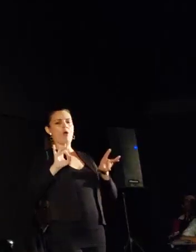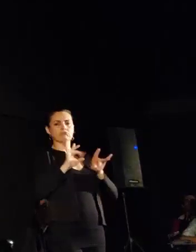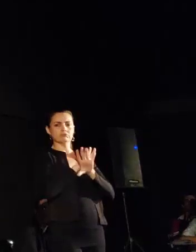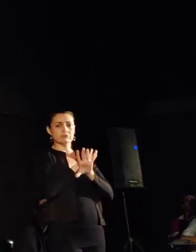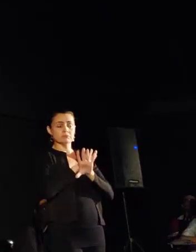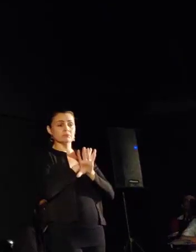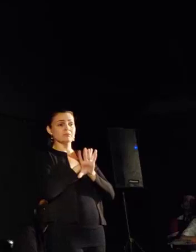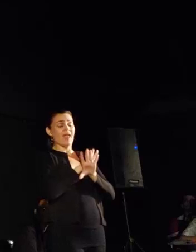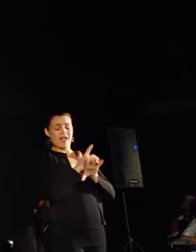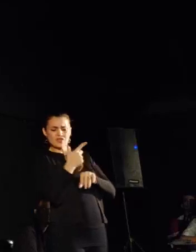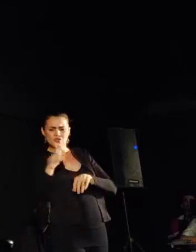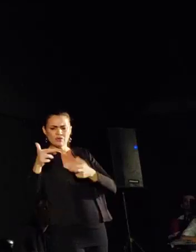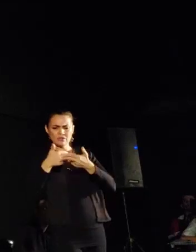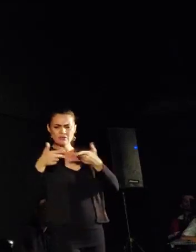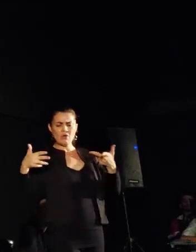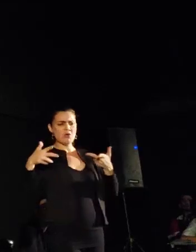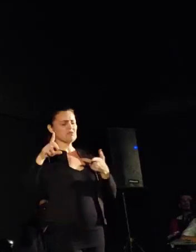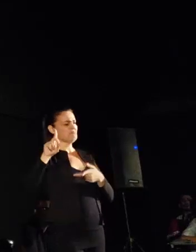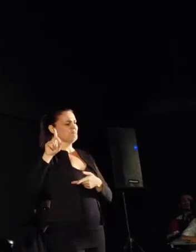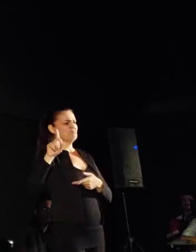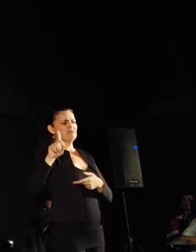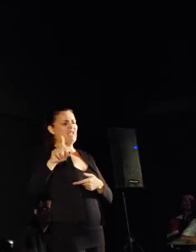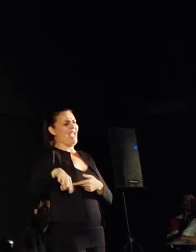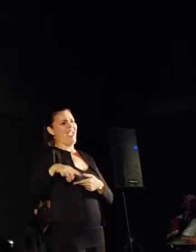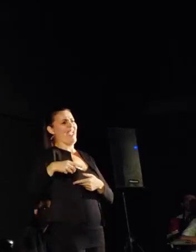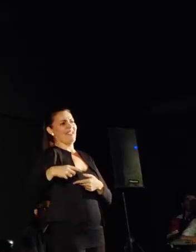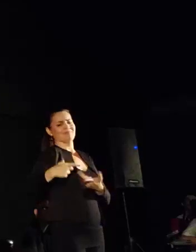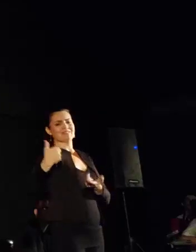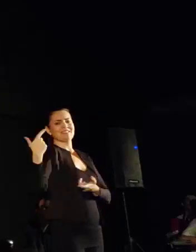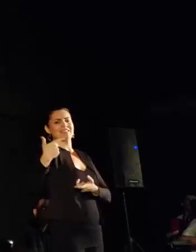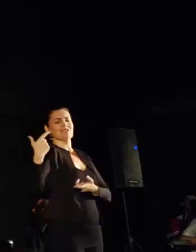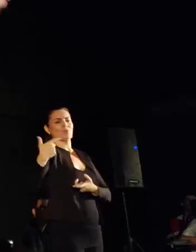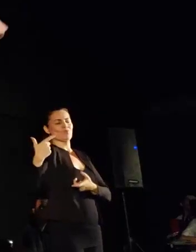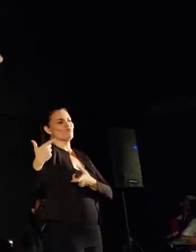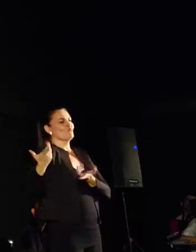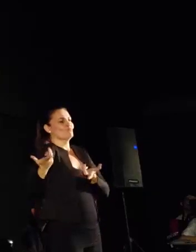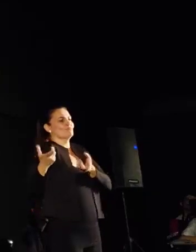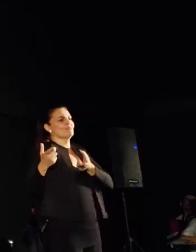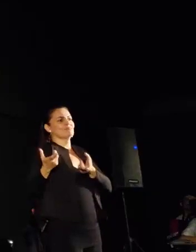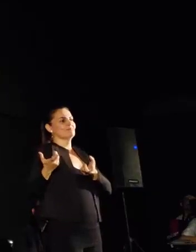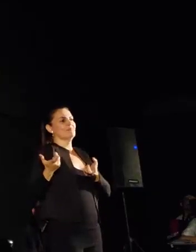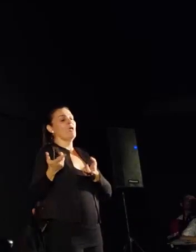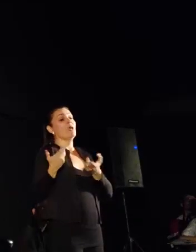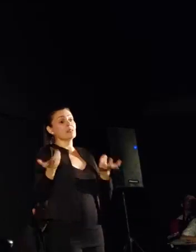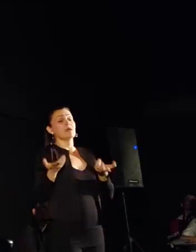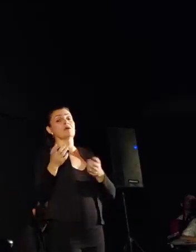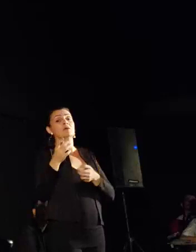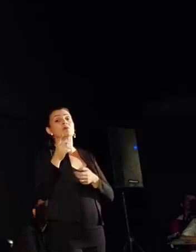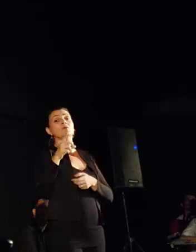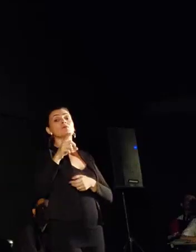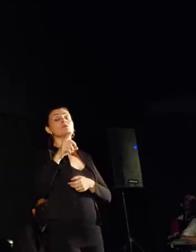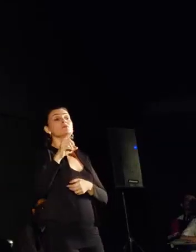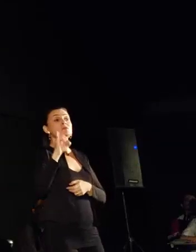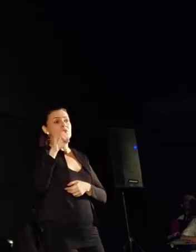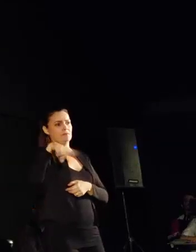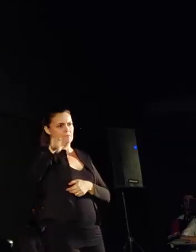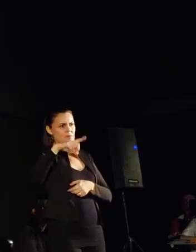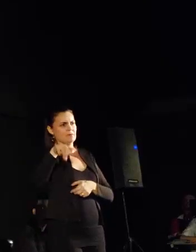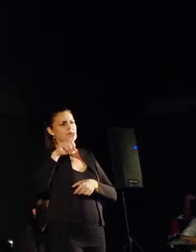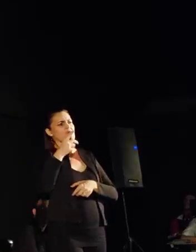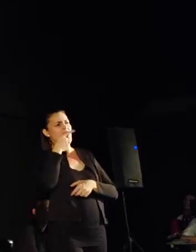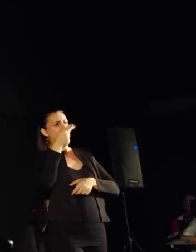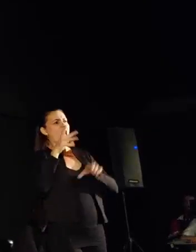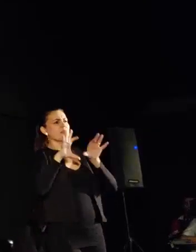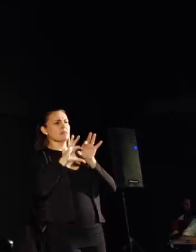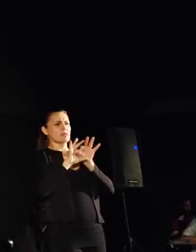é secundário. Então, se ele podia falar que, na verdade, o totalitário, certo, não era o Pinochet, não